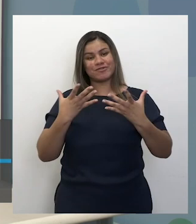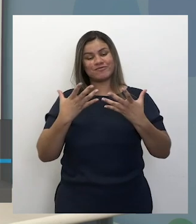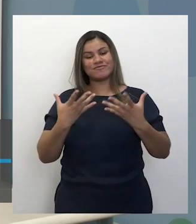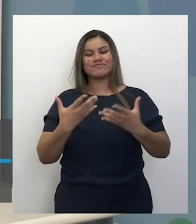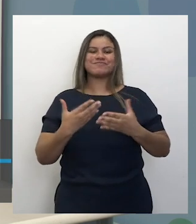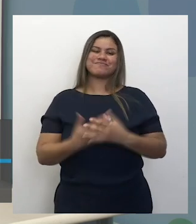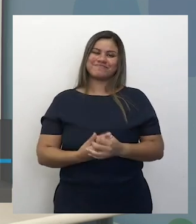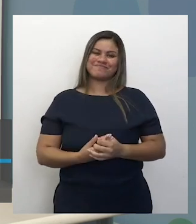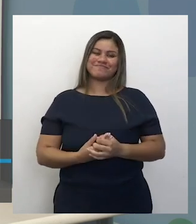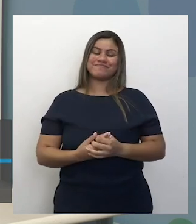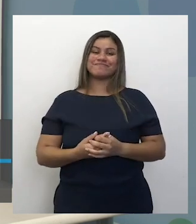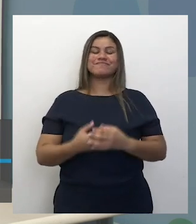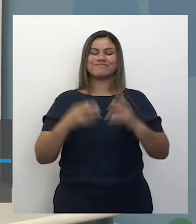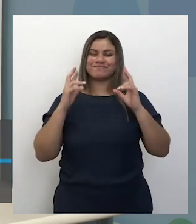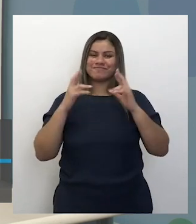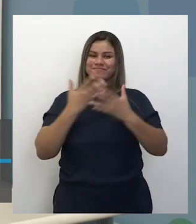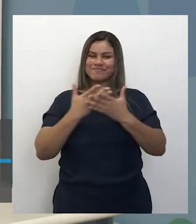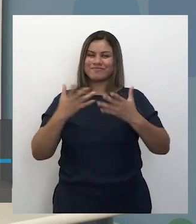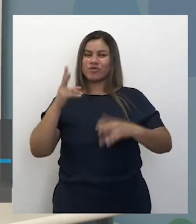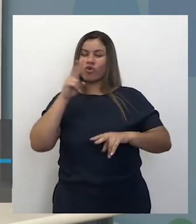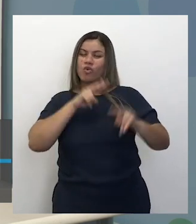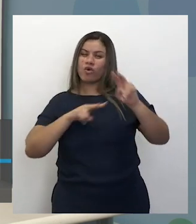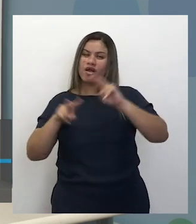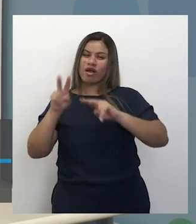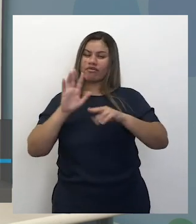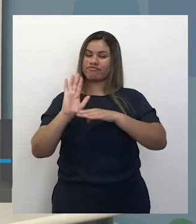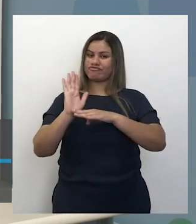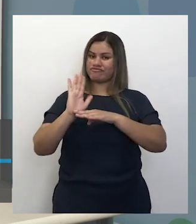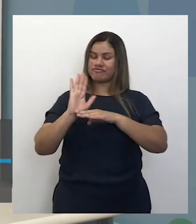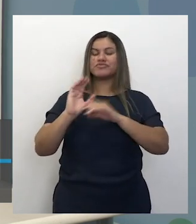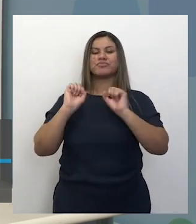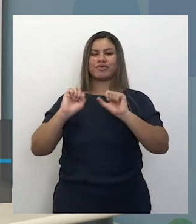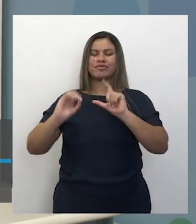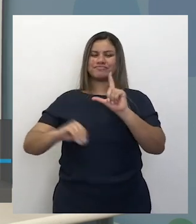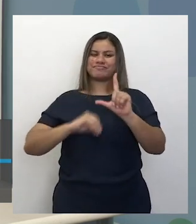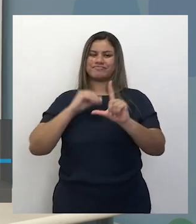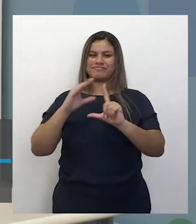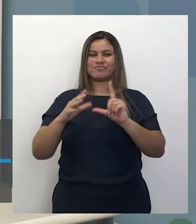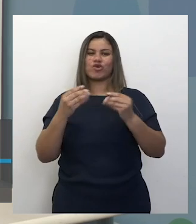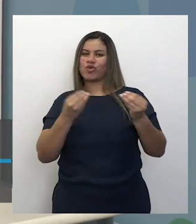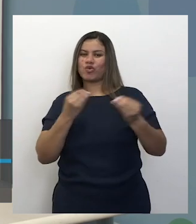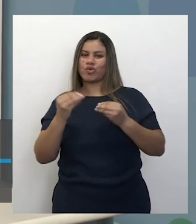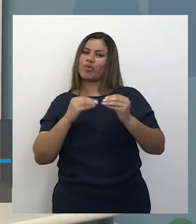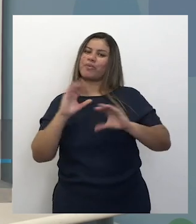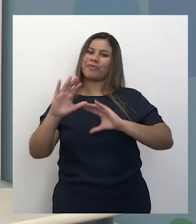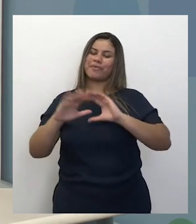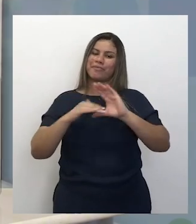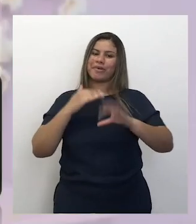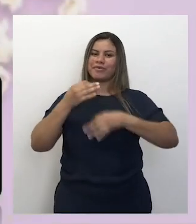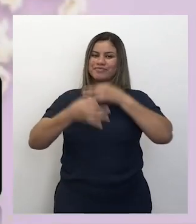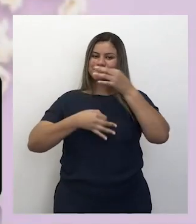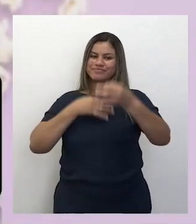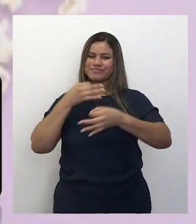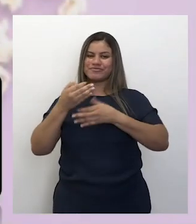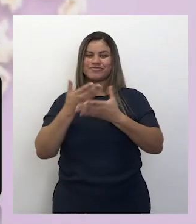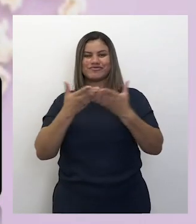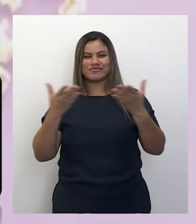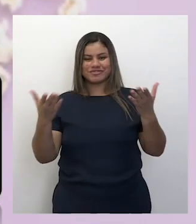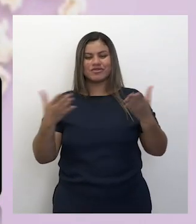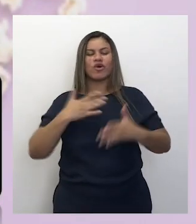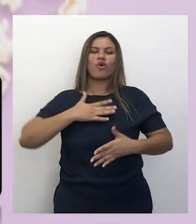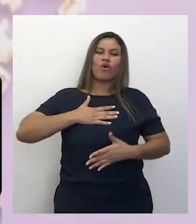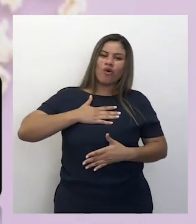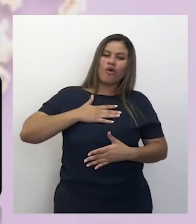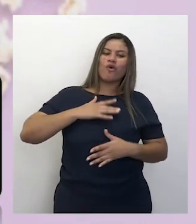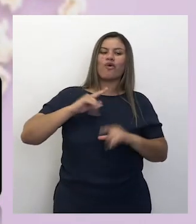vocês tenham olhado, né, esse vídeo, compartilha depois com a gente, mandando e-mail, comentários, o que vocês acharam do